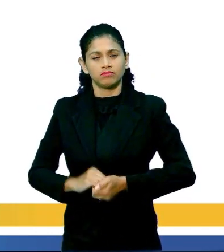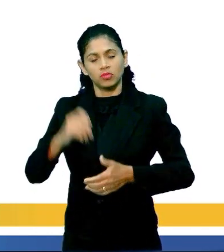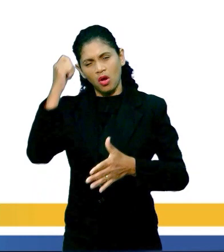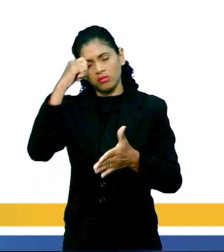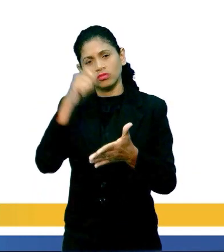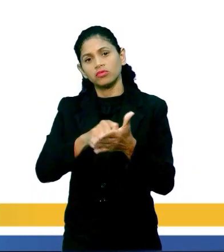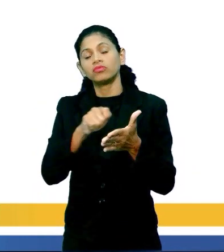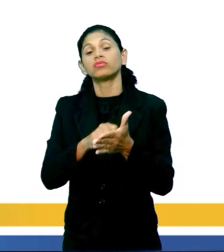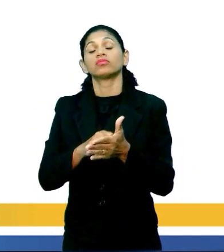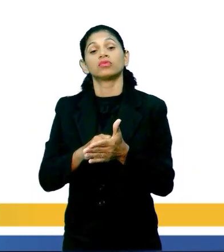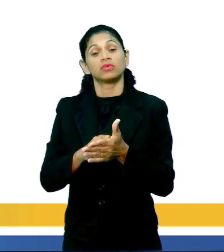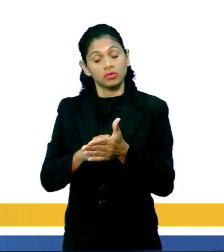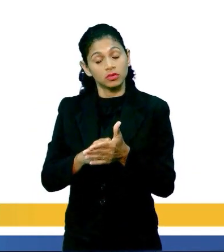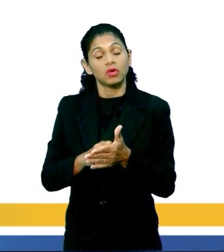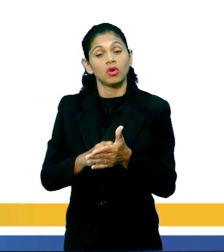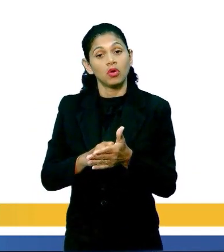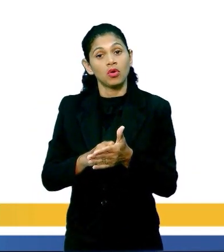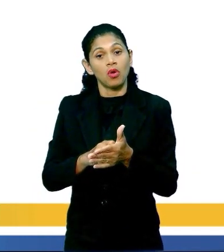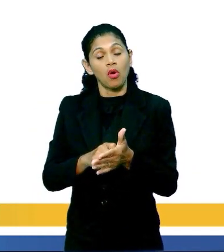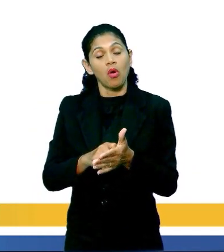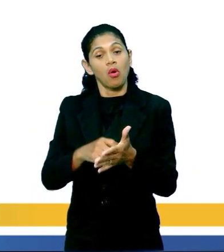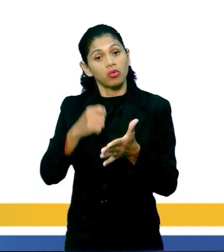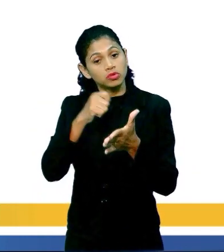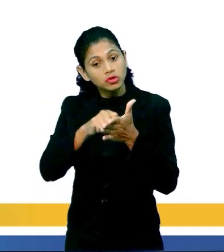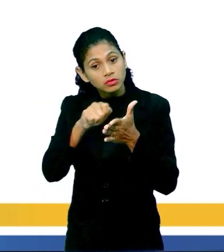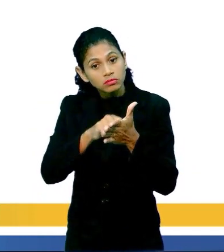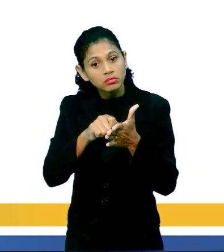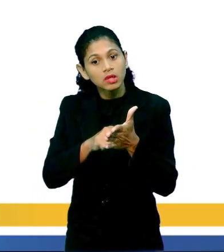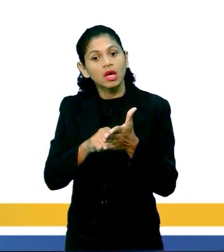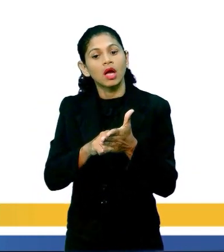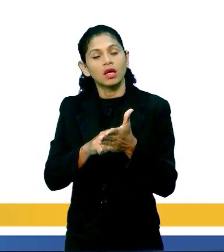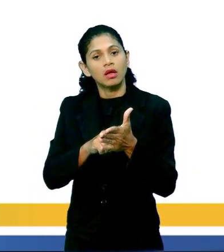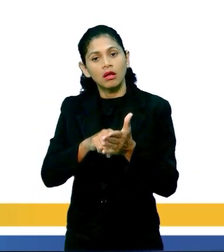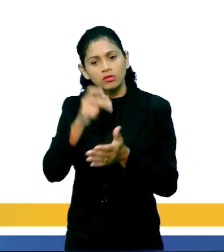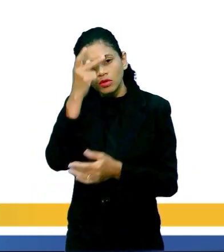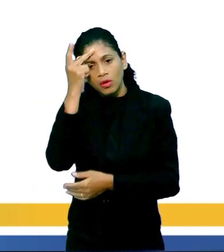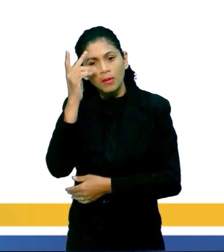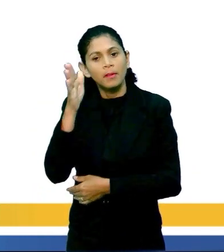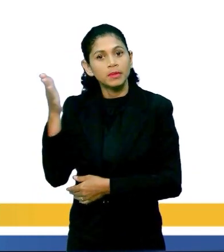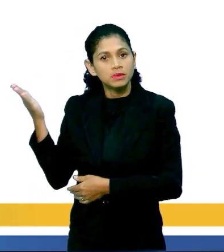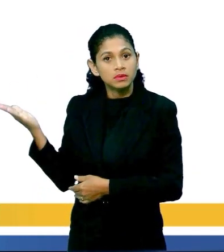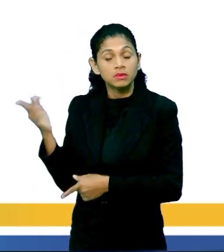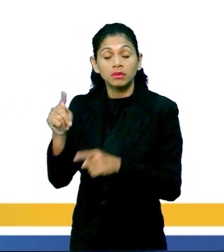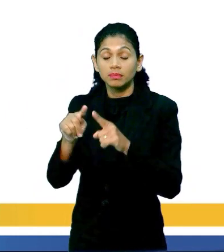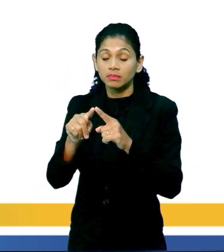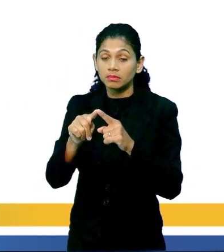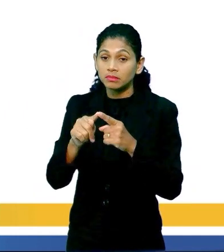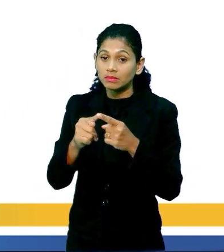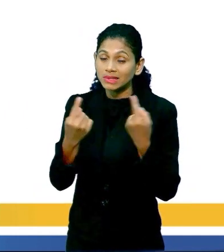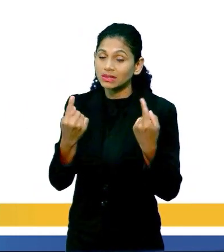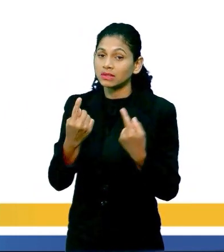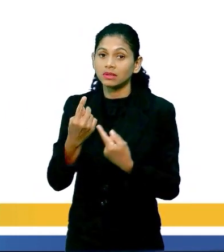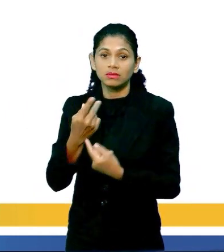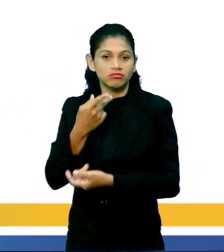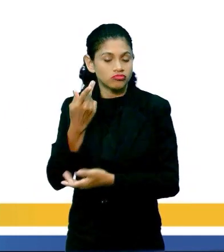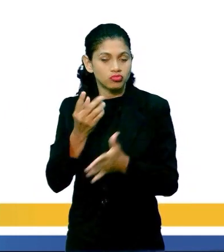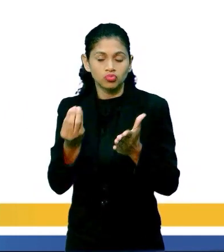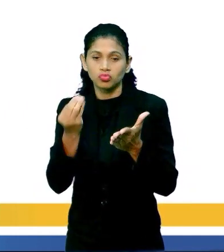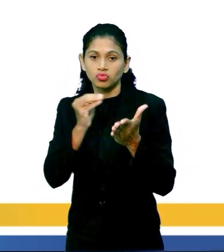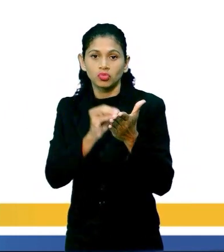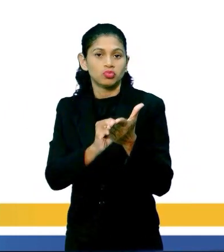dele, porém, em alguns momentos ele não diz o que está escrito na alternativa, ok? Então, não